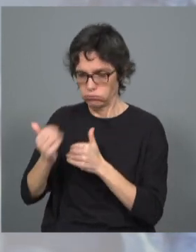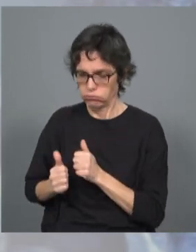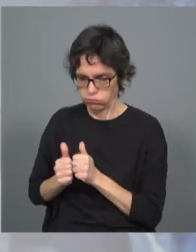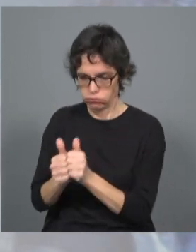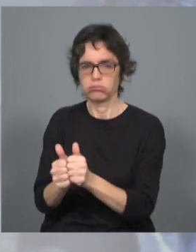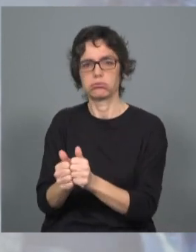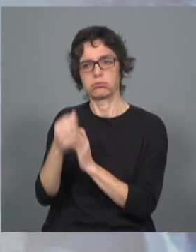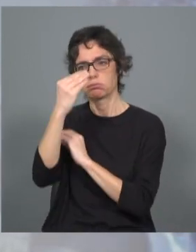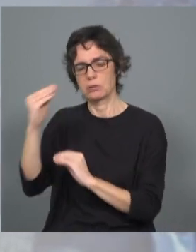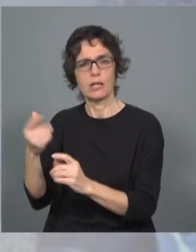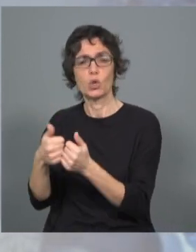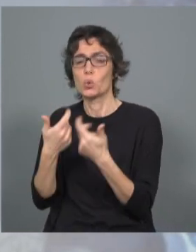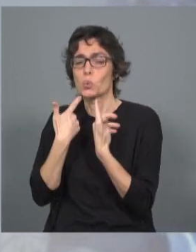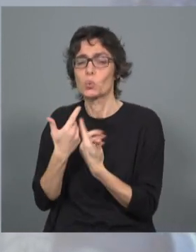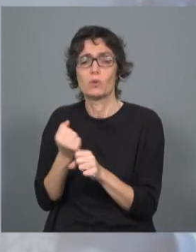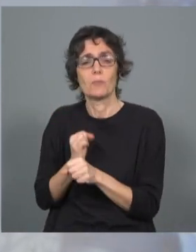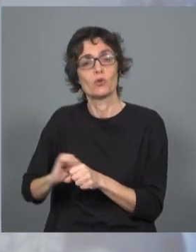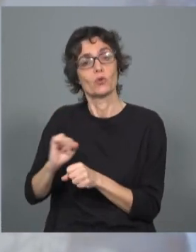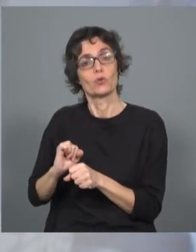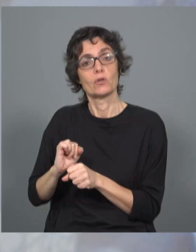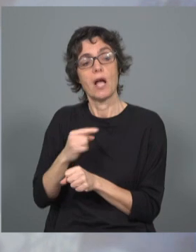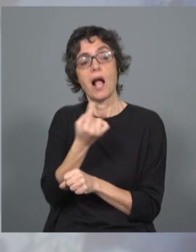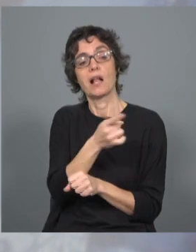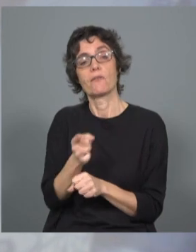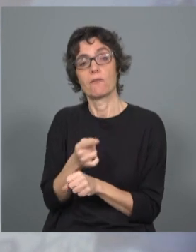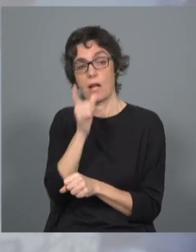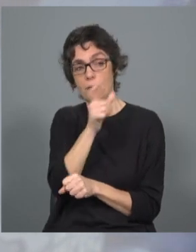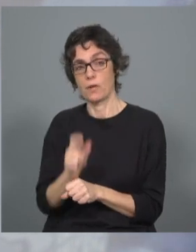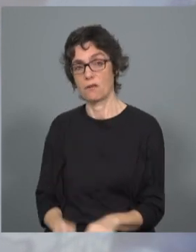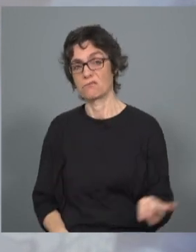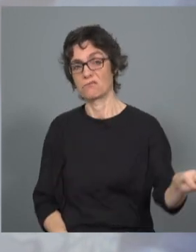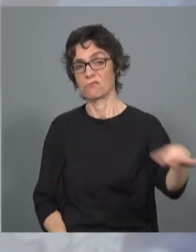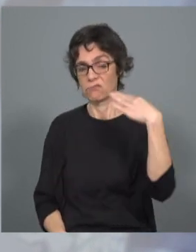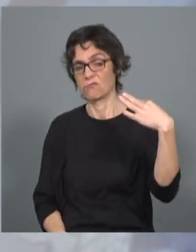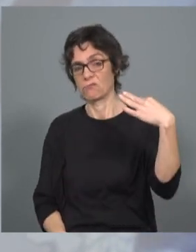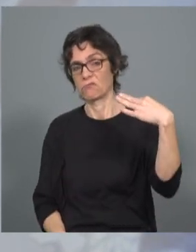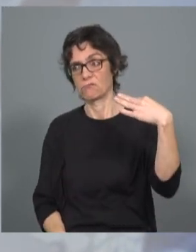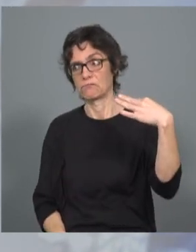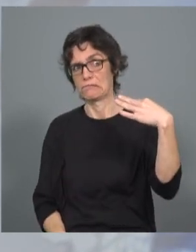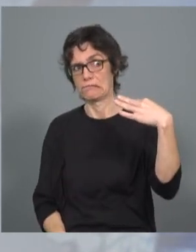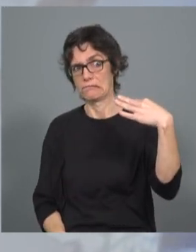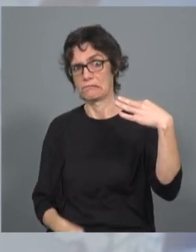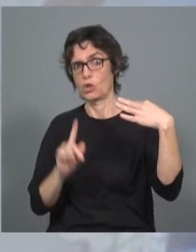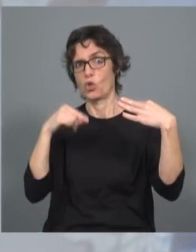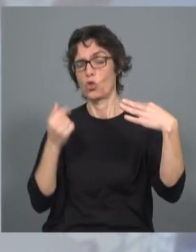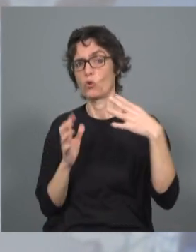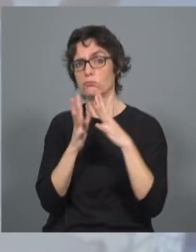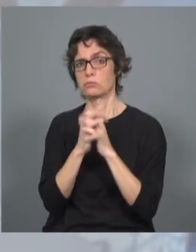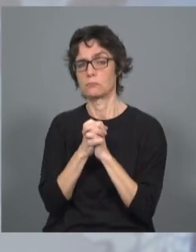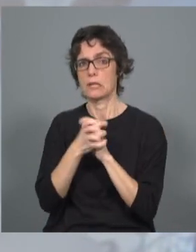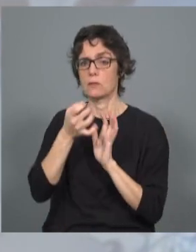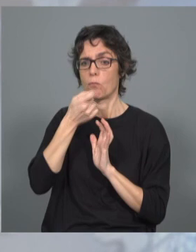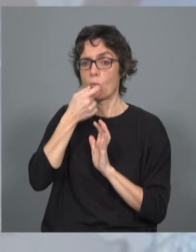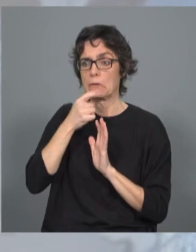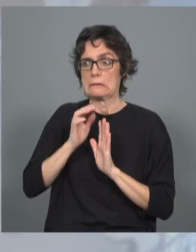dar catequese, etc., não é linear para toda a gente que nós de facto possamos comungar. E eu acho que é preciso ter também sensibilidade